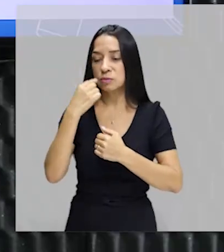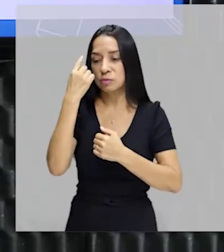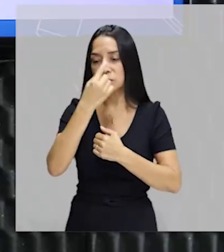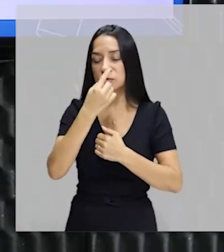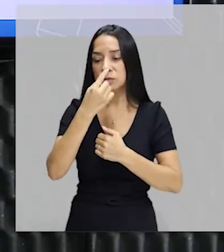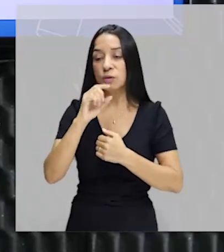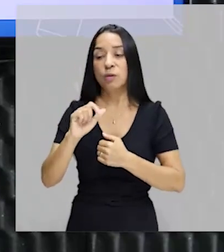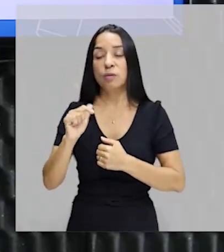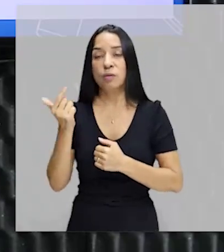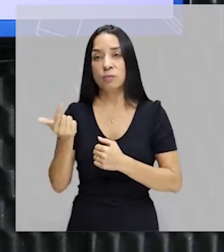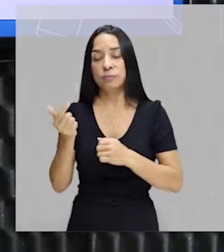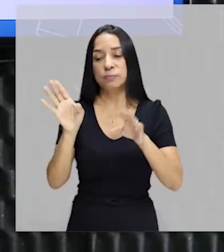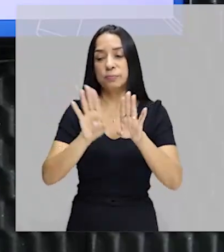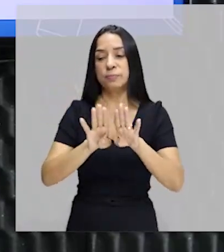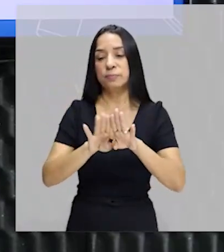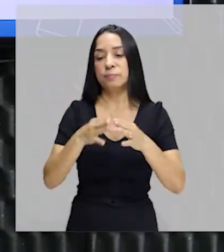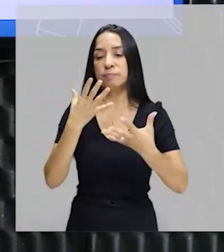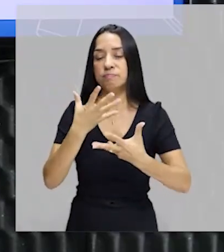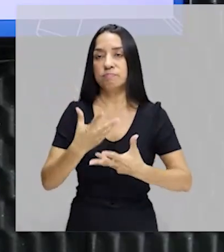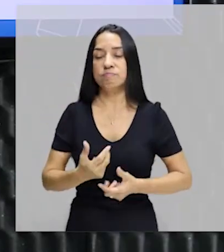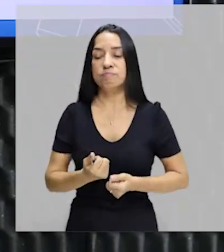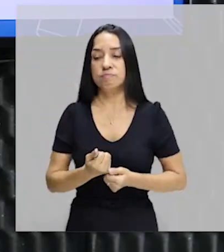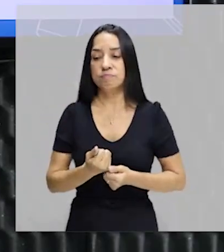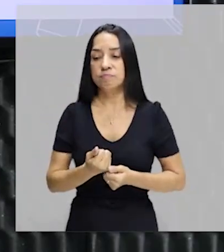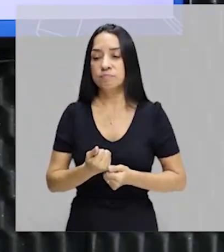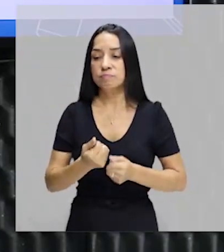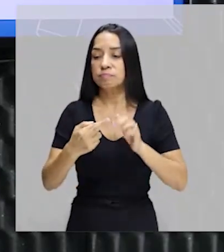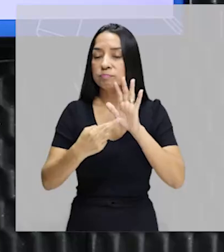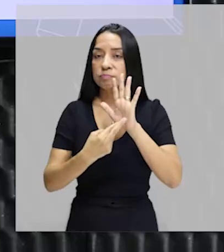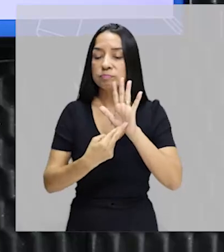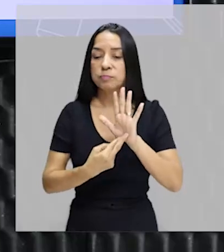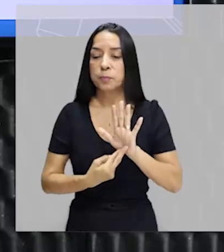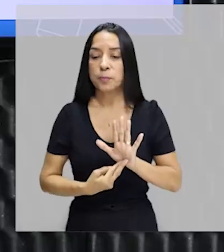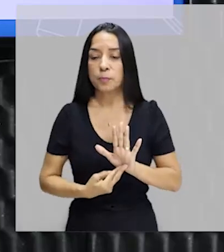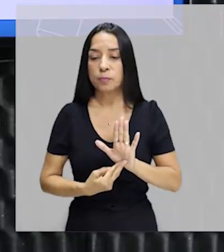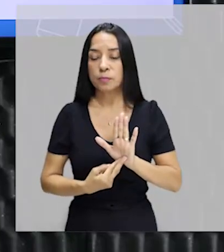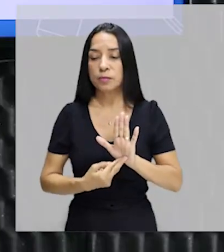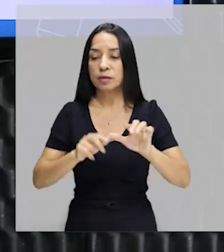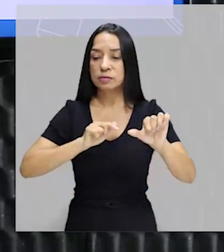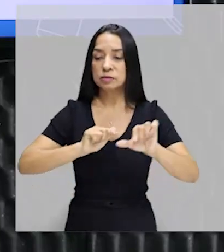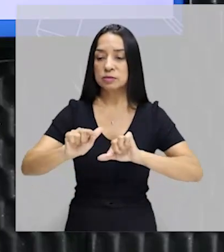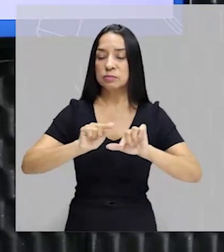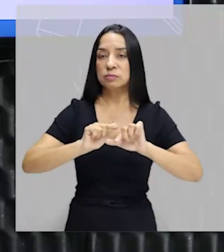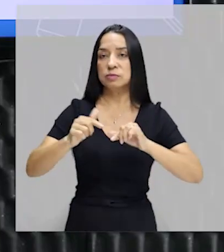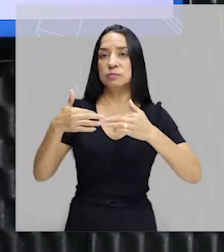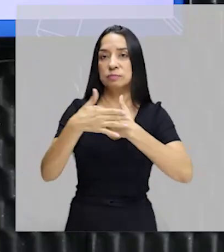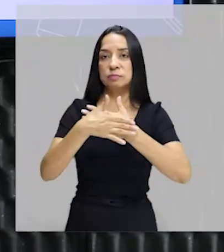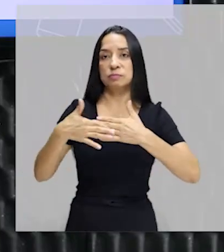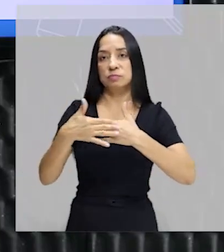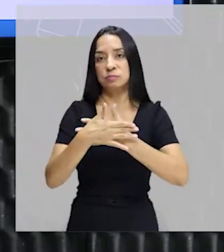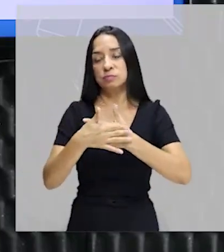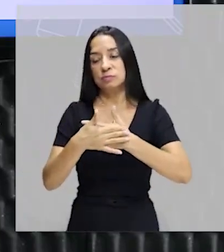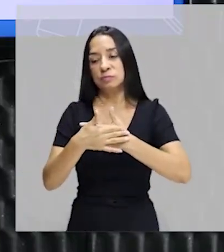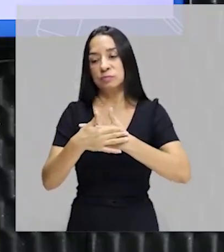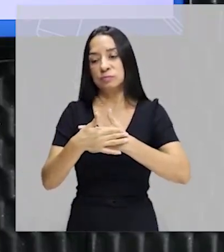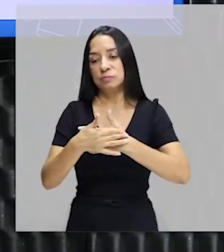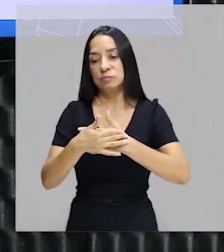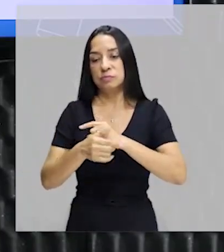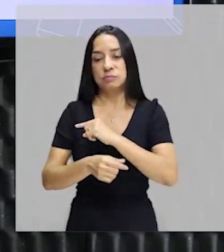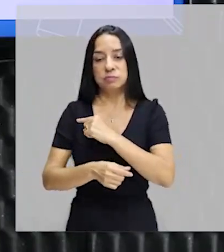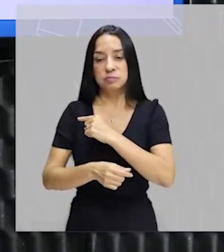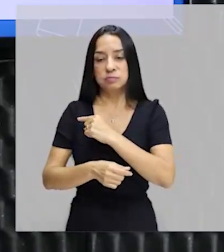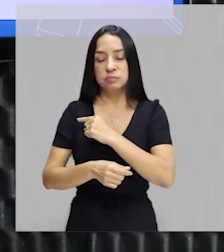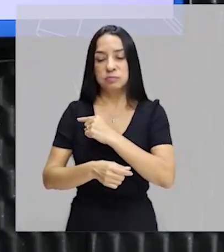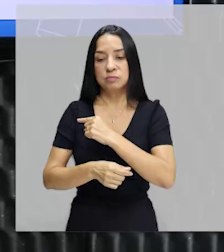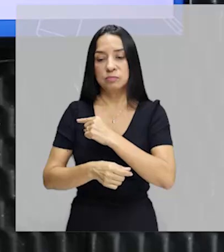Outra coisa, aceitando representantes de trabalhadores urbanos no parlamento